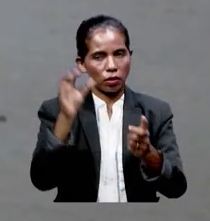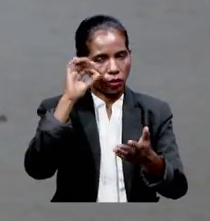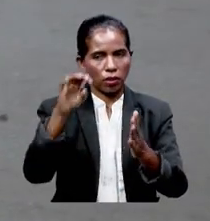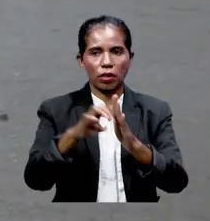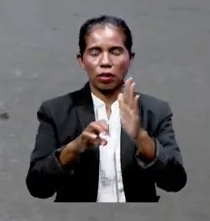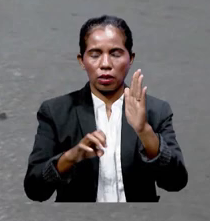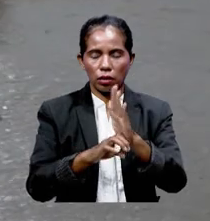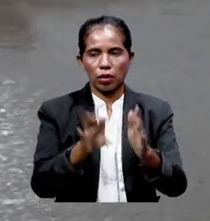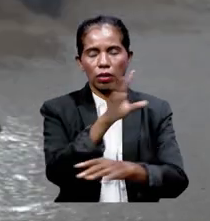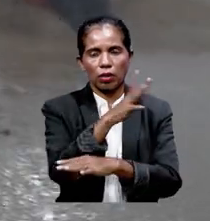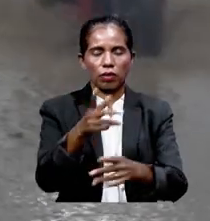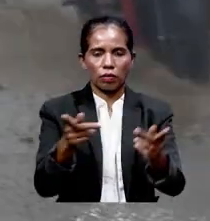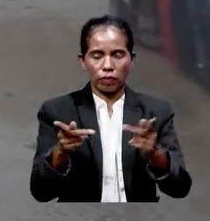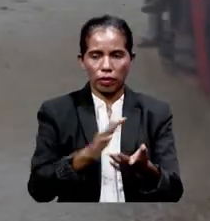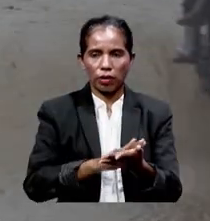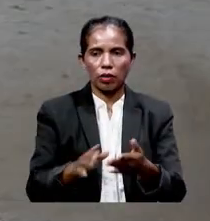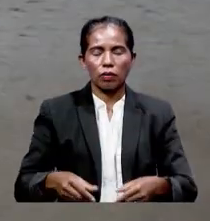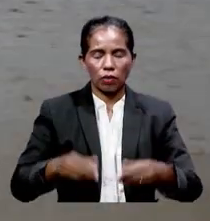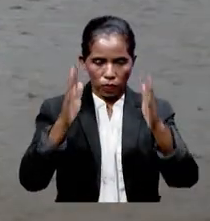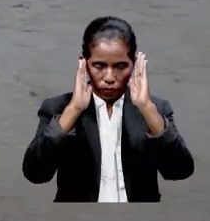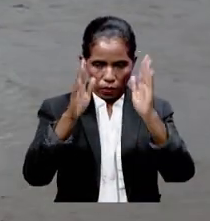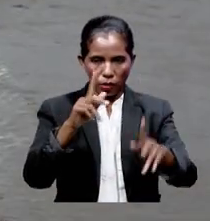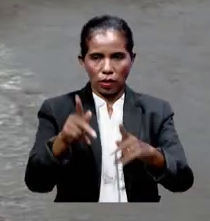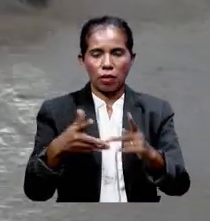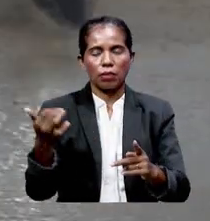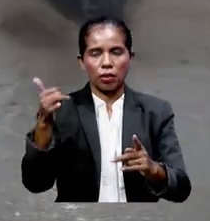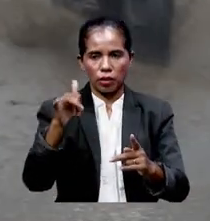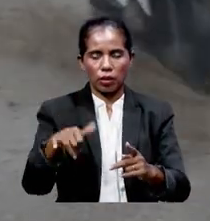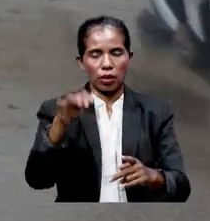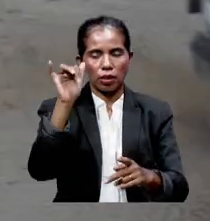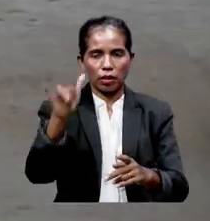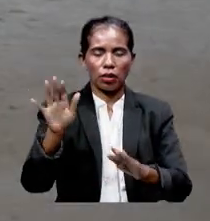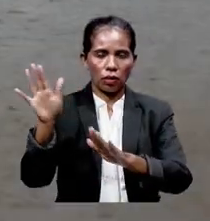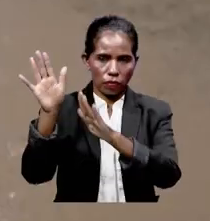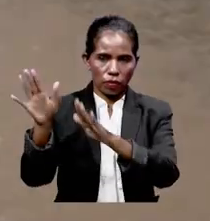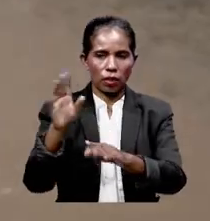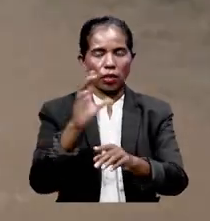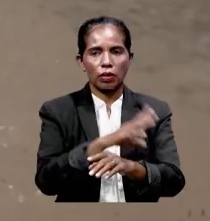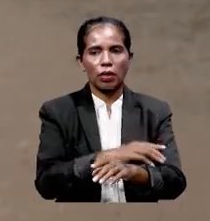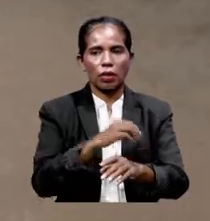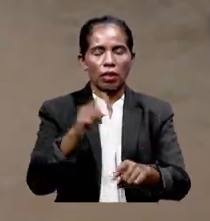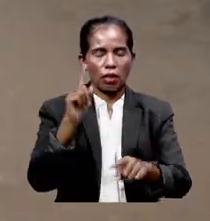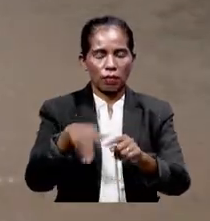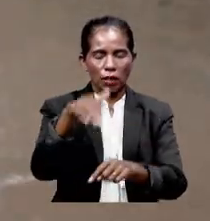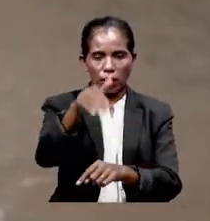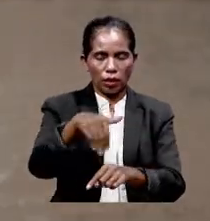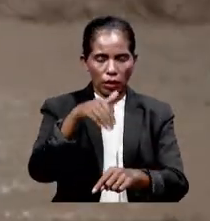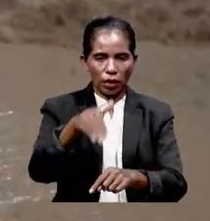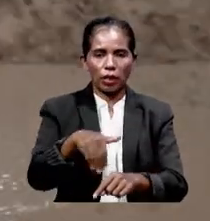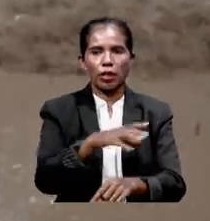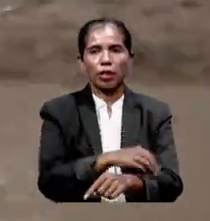Estado Floresta no Ambiente, o de foa atenção ba comunidade sira nebehela e a foholeten, atu evita que foholon